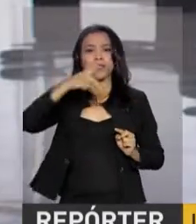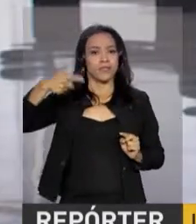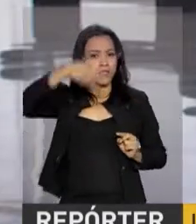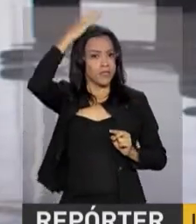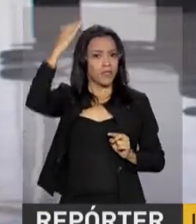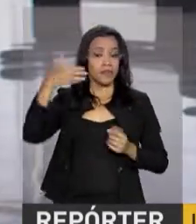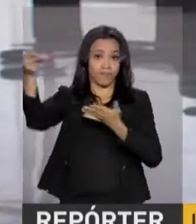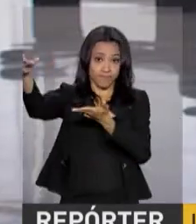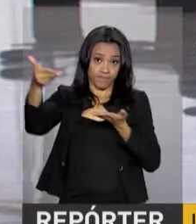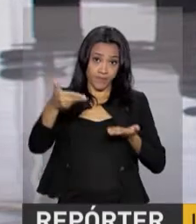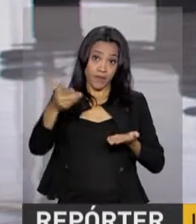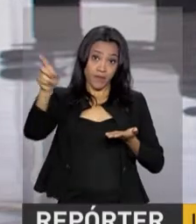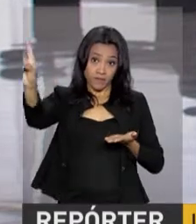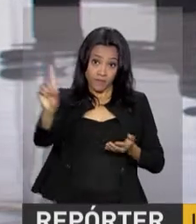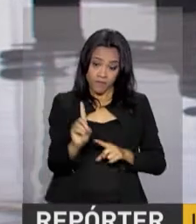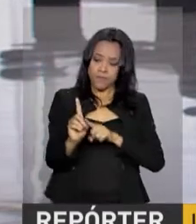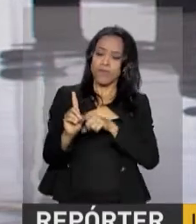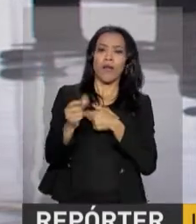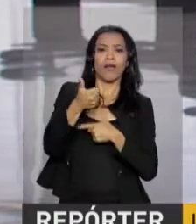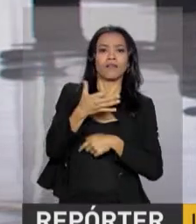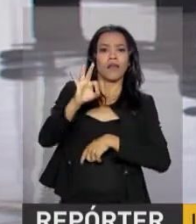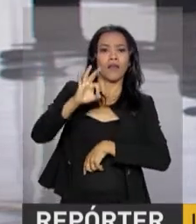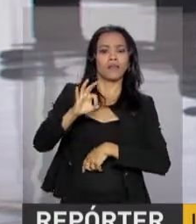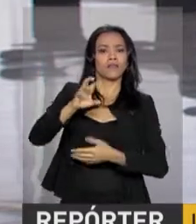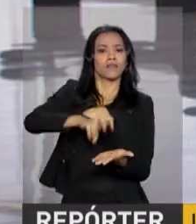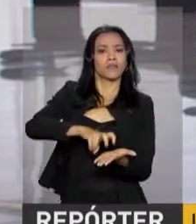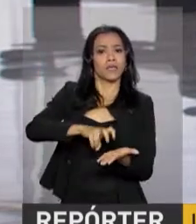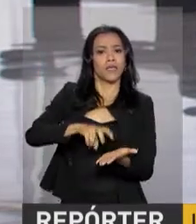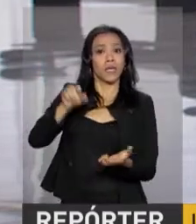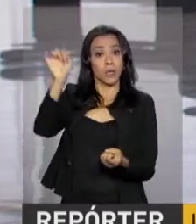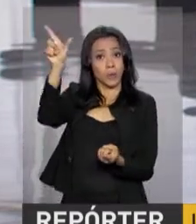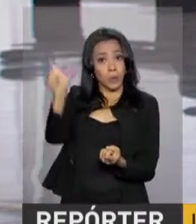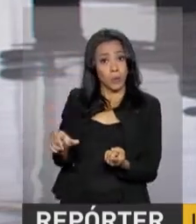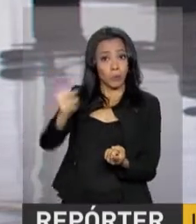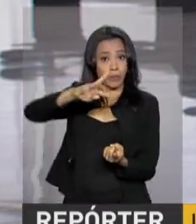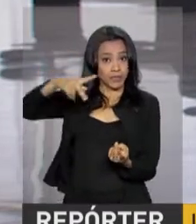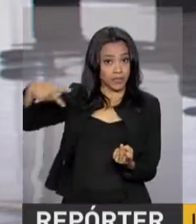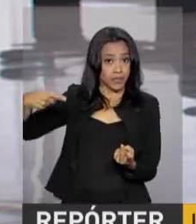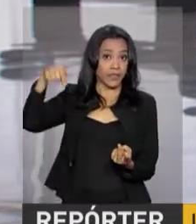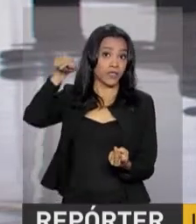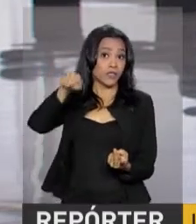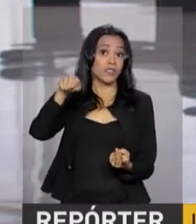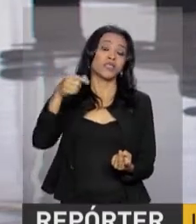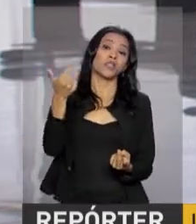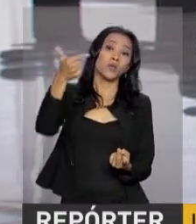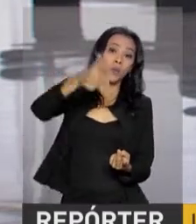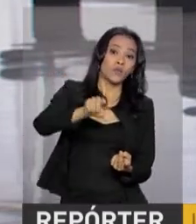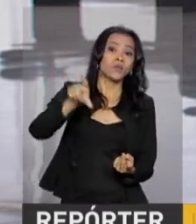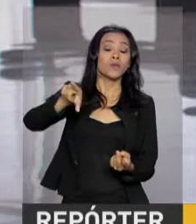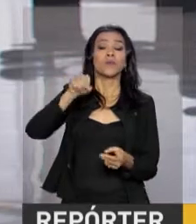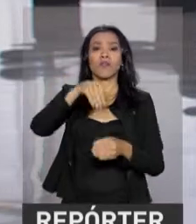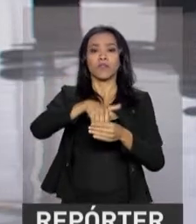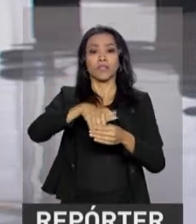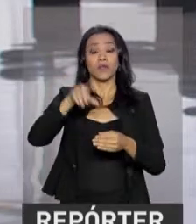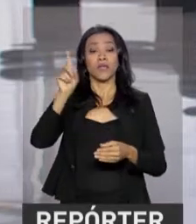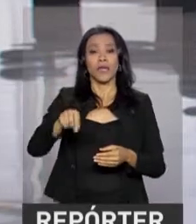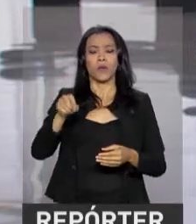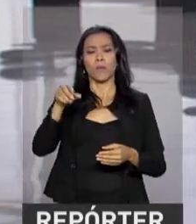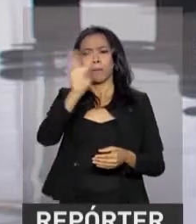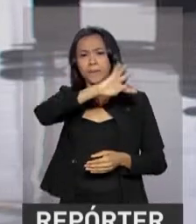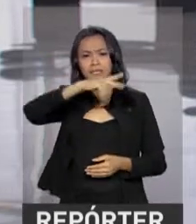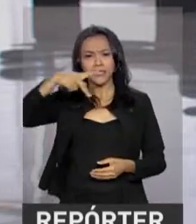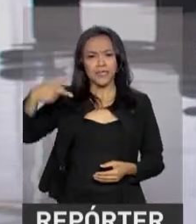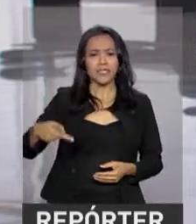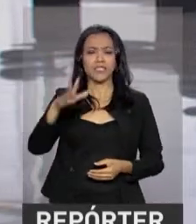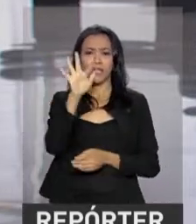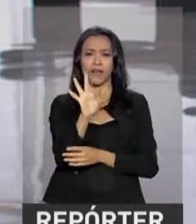às 10 horas aqui no palácio do planalto o presidente eo presidente eleito da federação das indústrias do estado de minas gerais